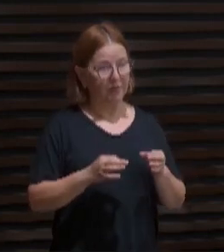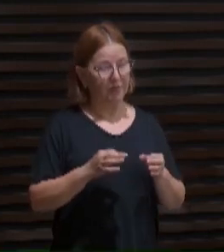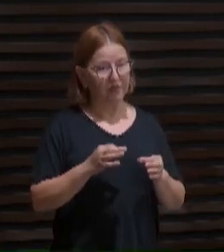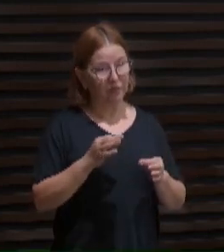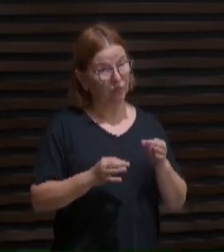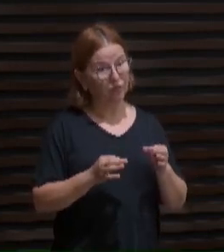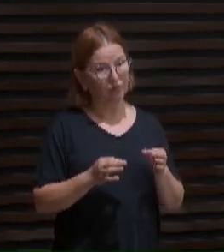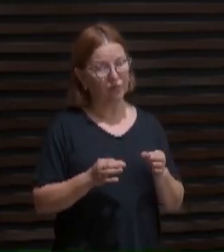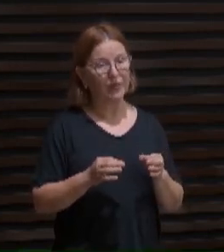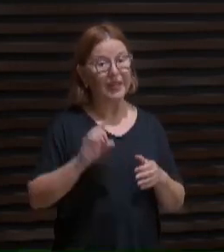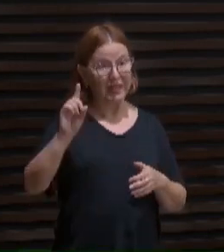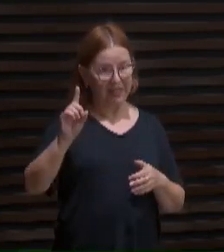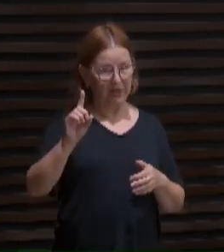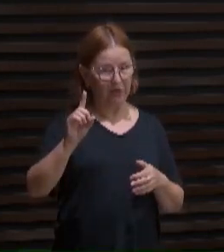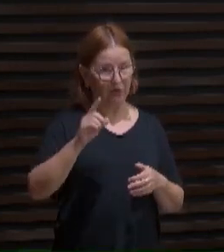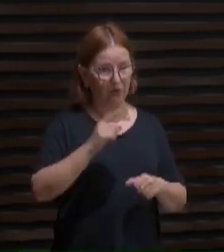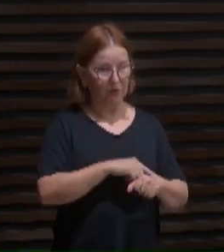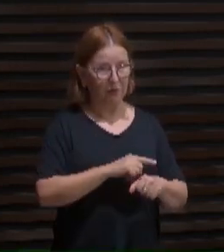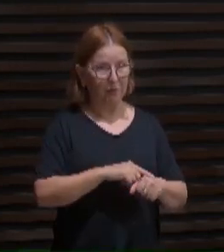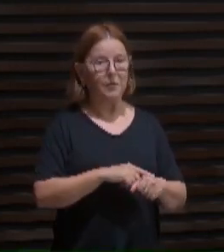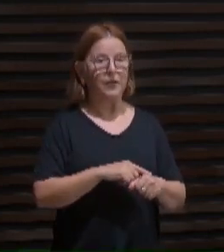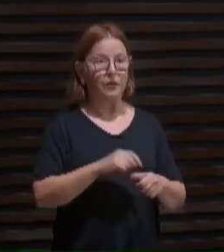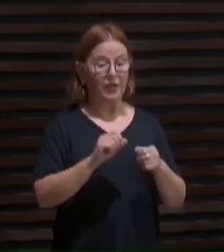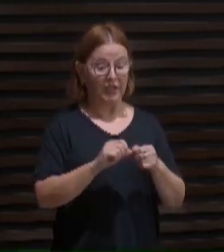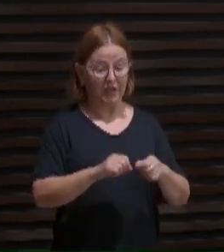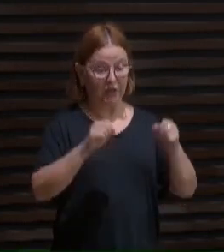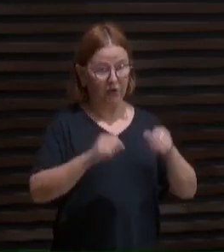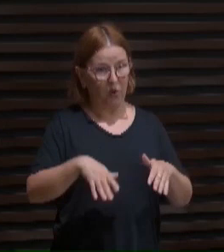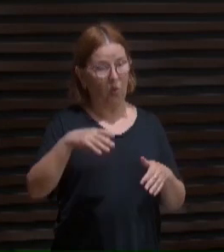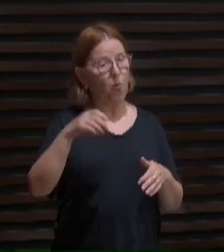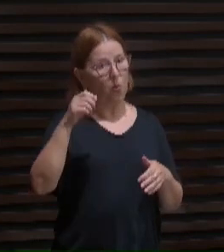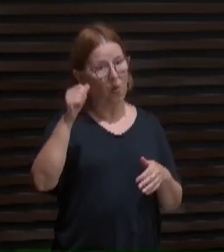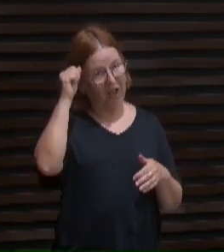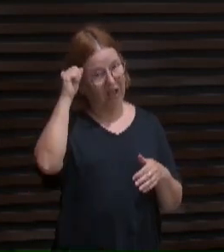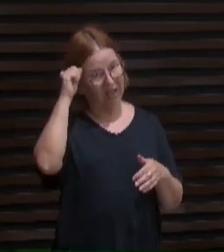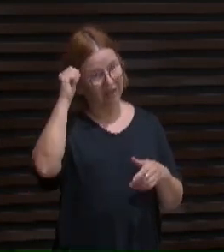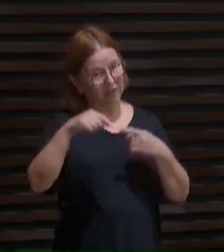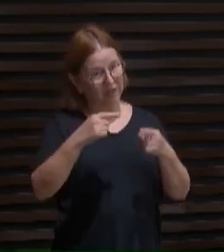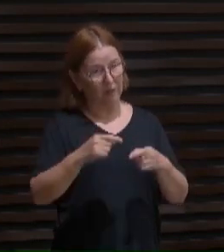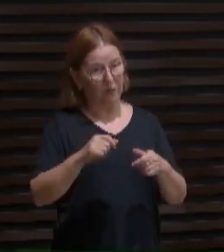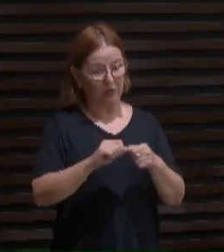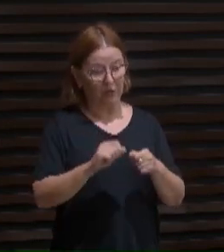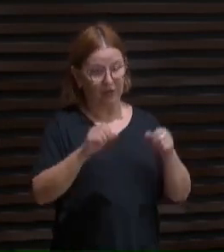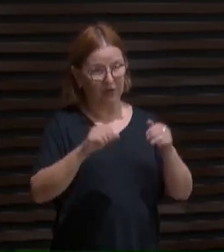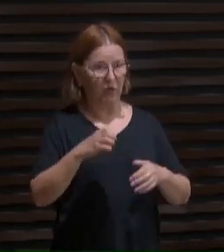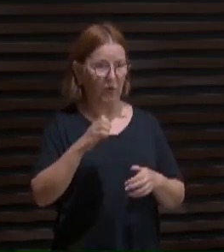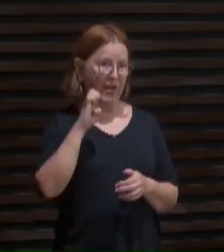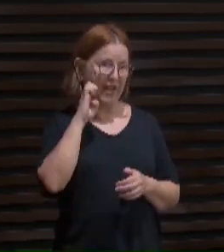o homem, fez a mulher, ele disse, esta é para que esteja